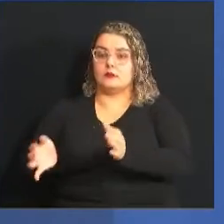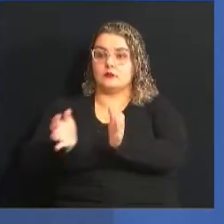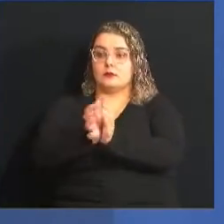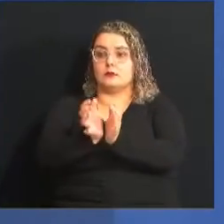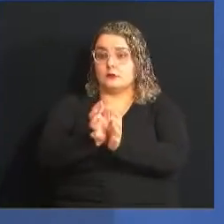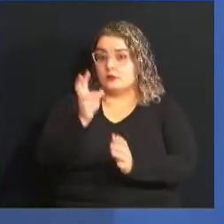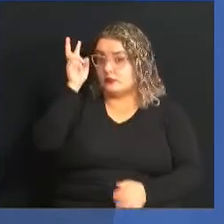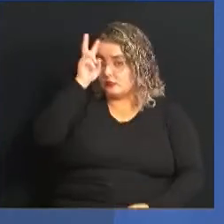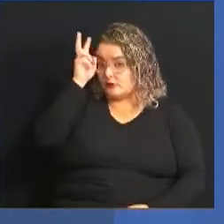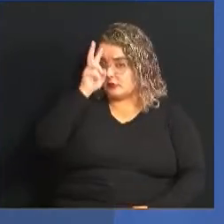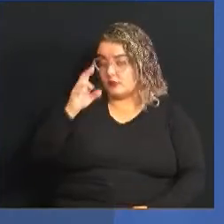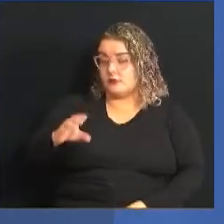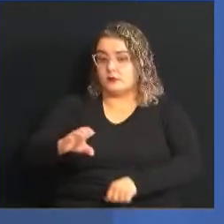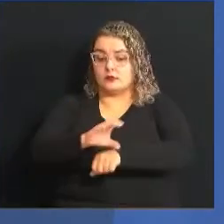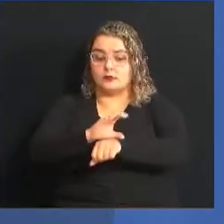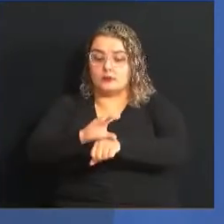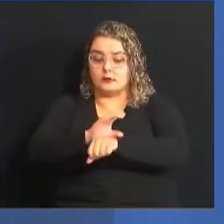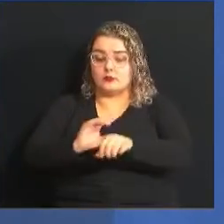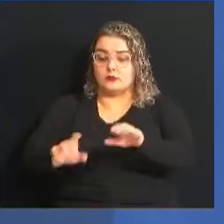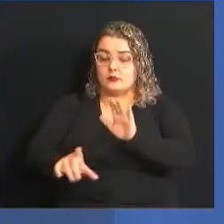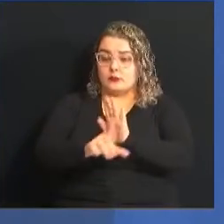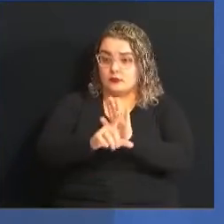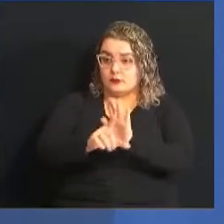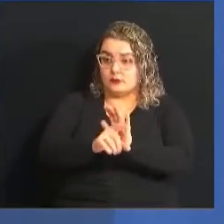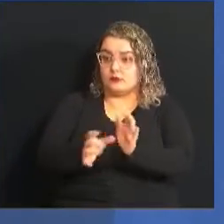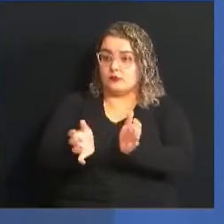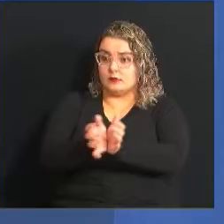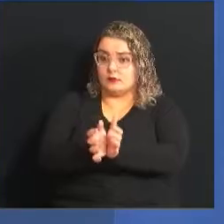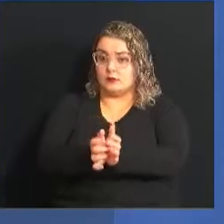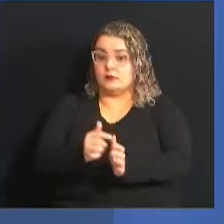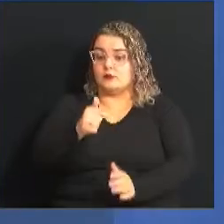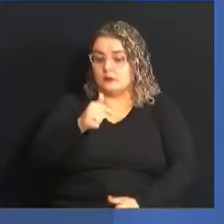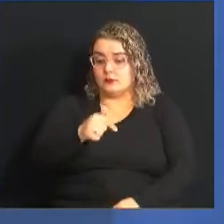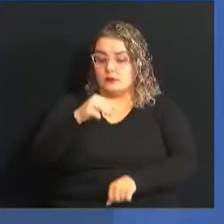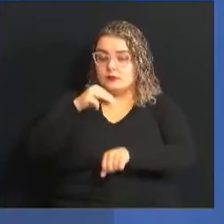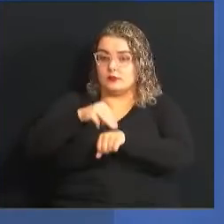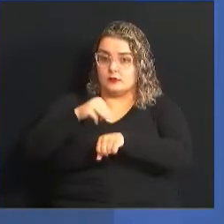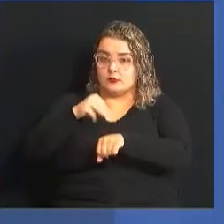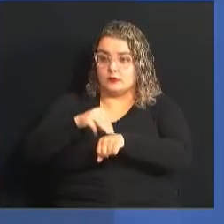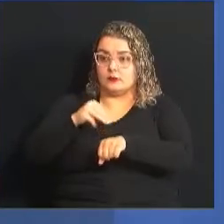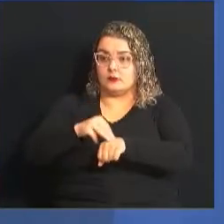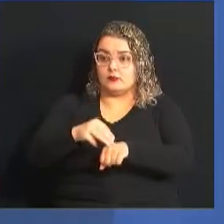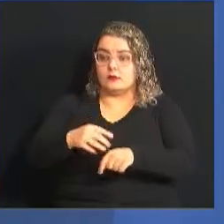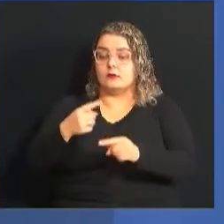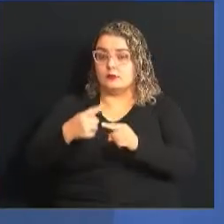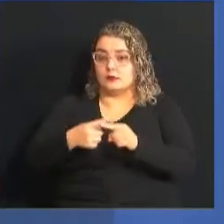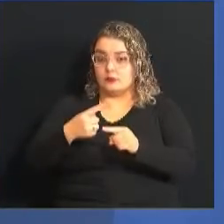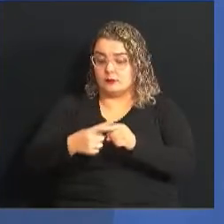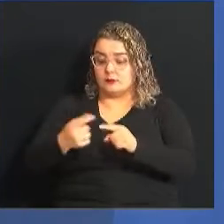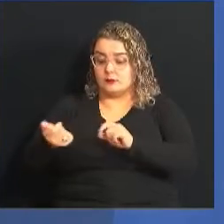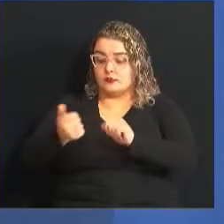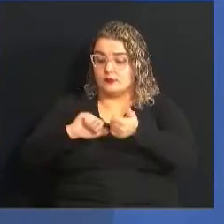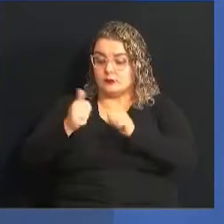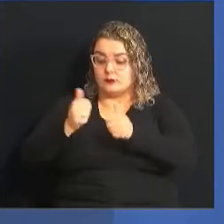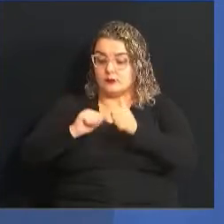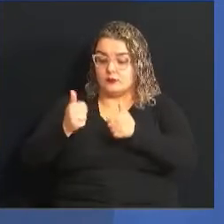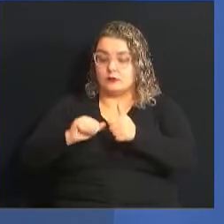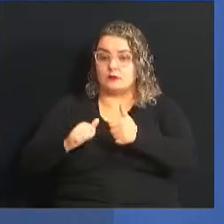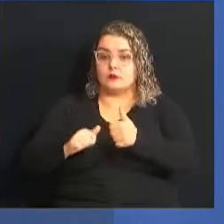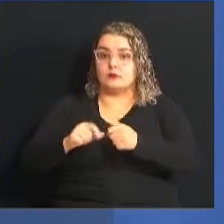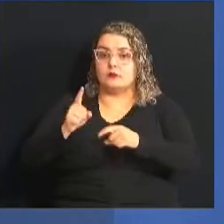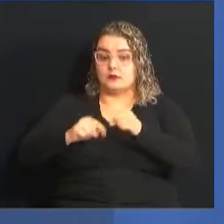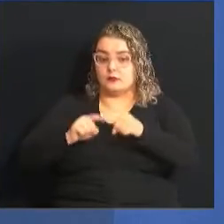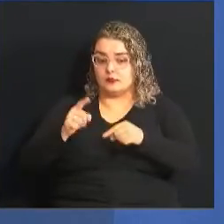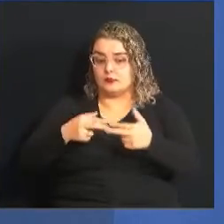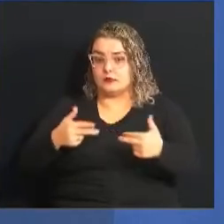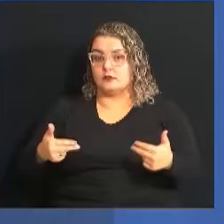que a Comissão de Constituição e Legalidade, ela tem 7 membros, justamente porque elas analisam essas matérias, ou seja,